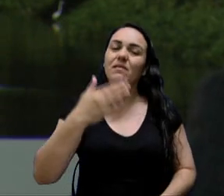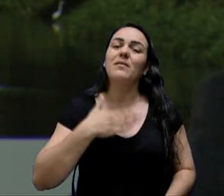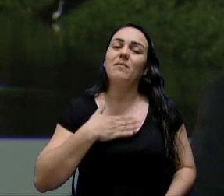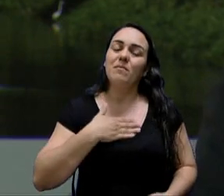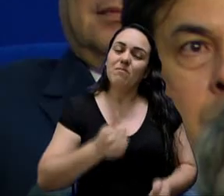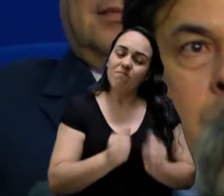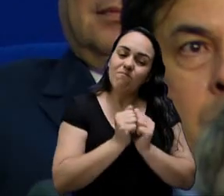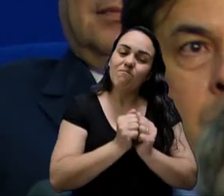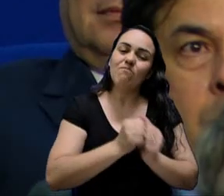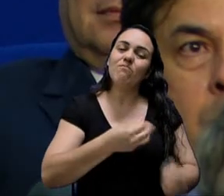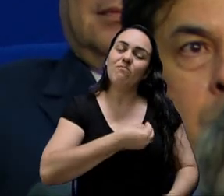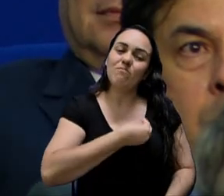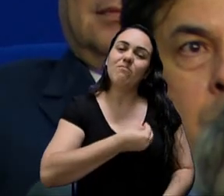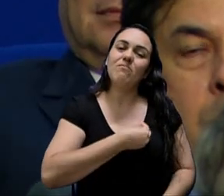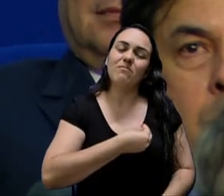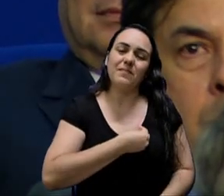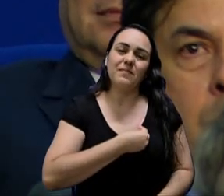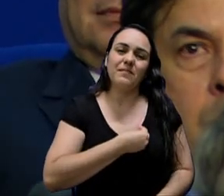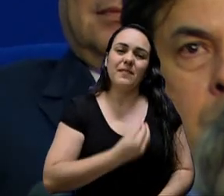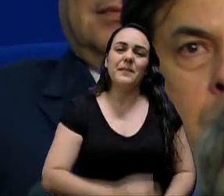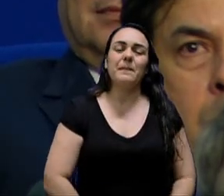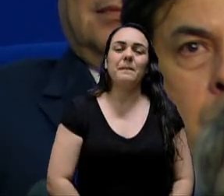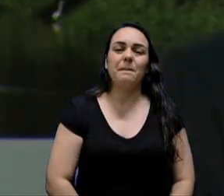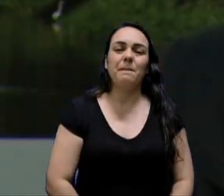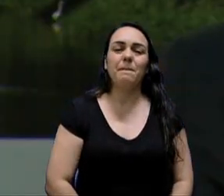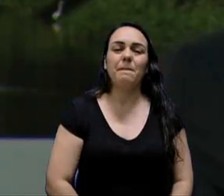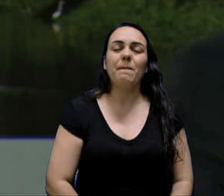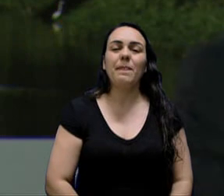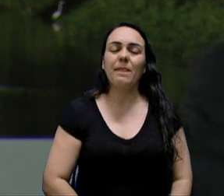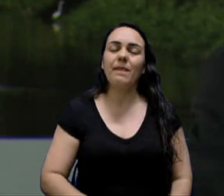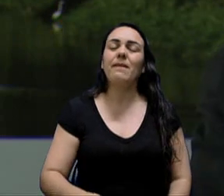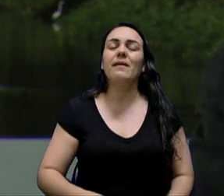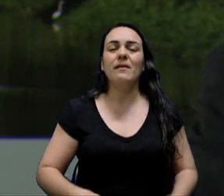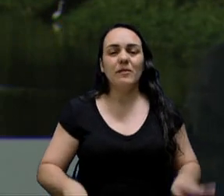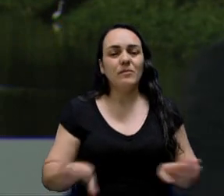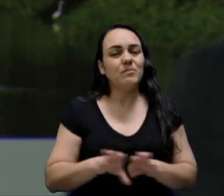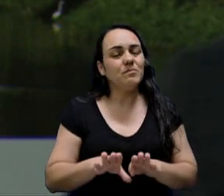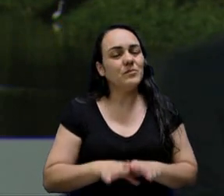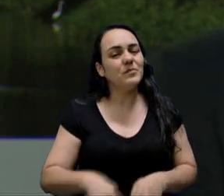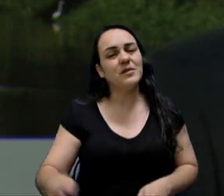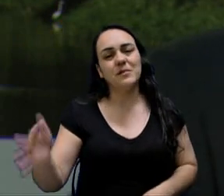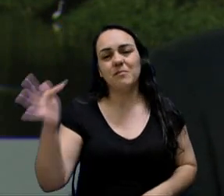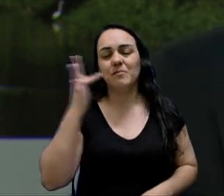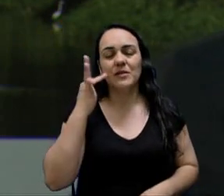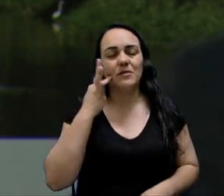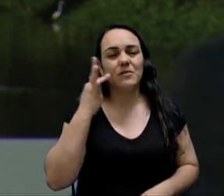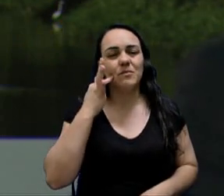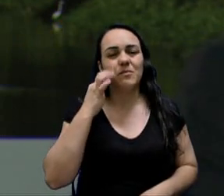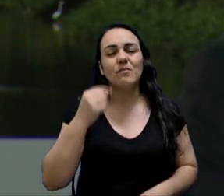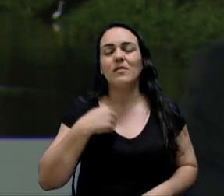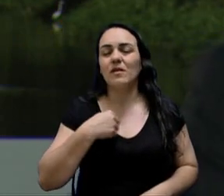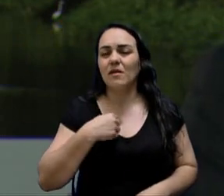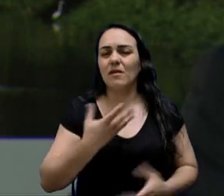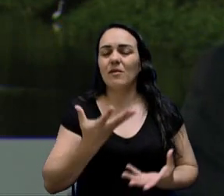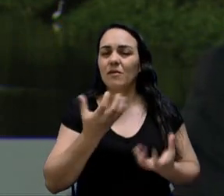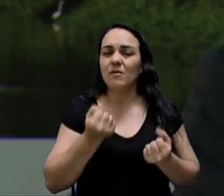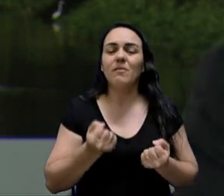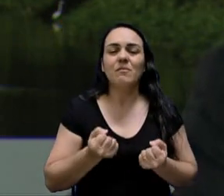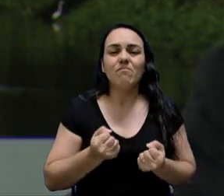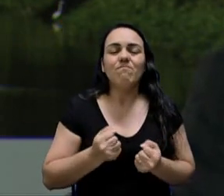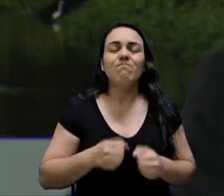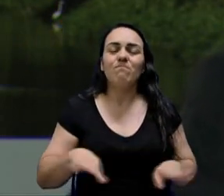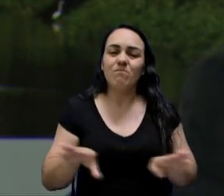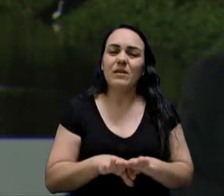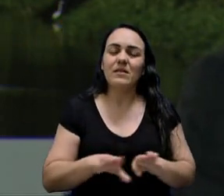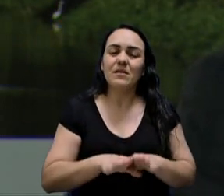vida. Bom, senhor presidente Fernando Dini, com sua vênia, gostaria de simbolicamente dividir